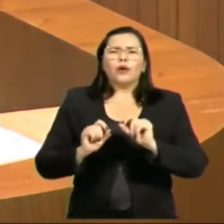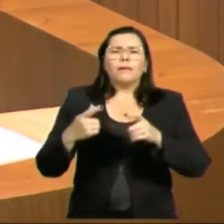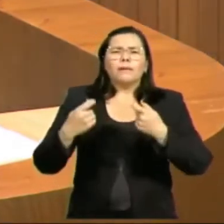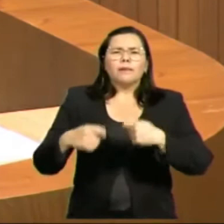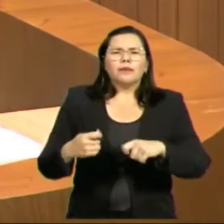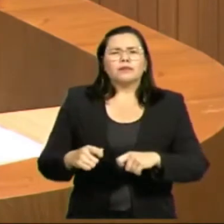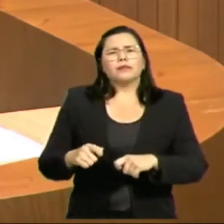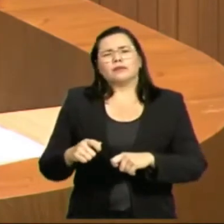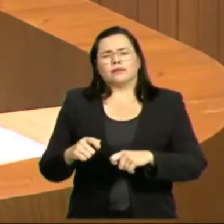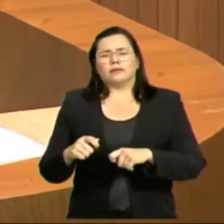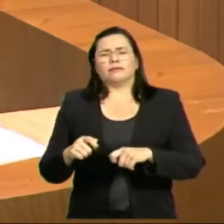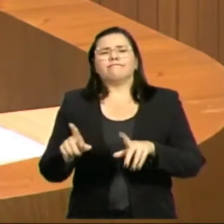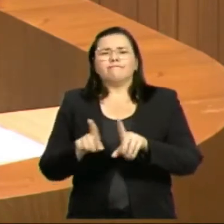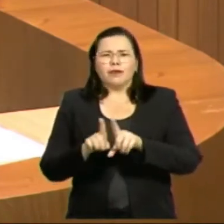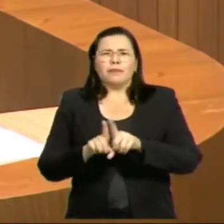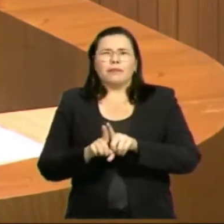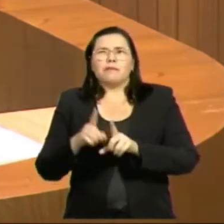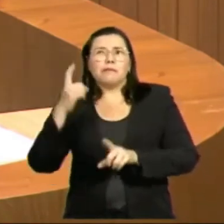outra pergunta,